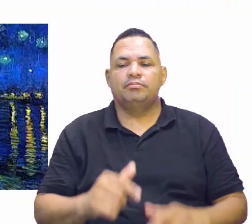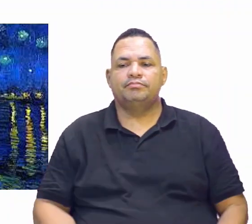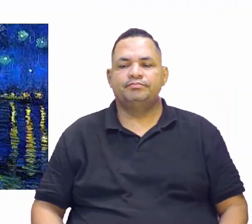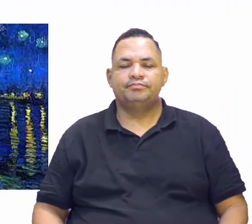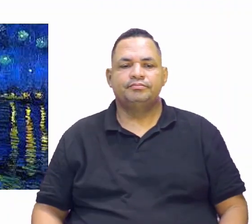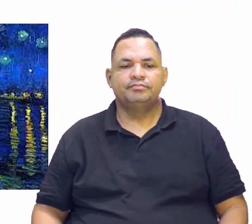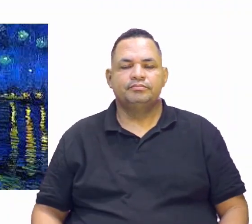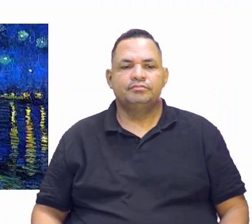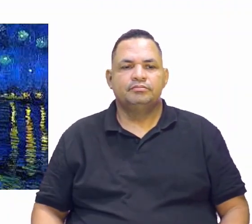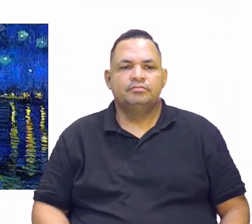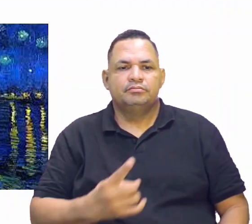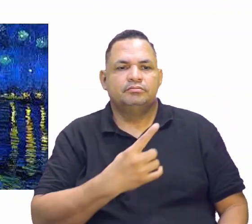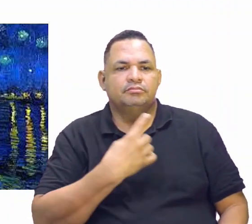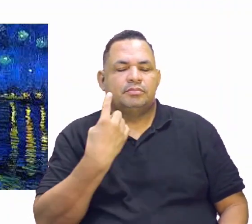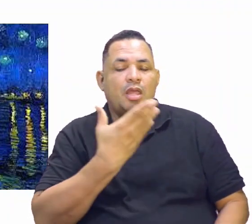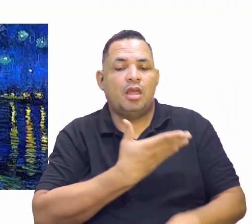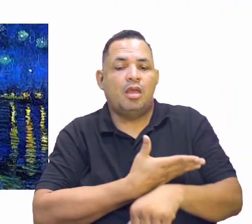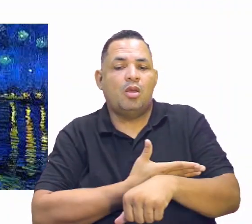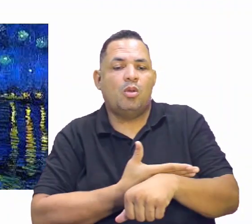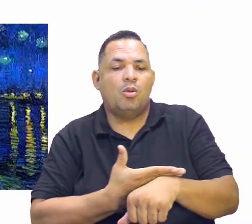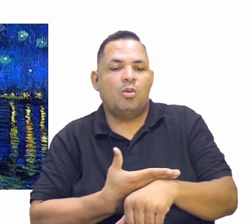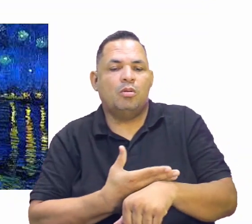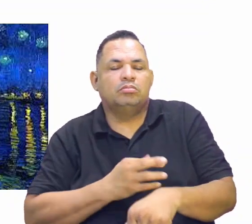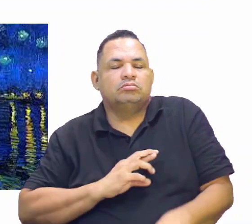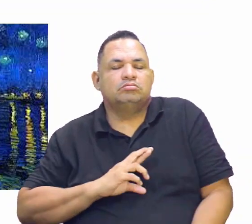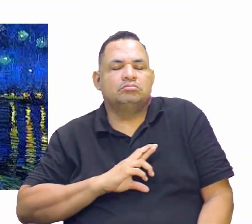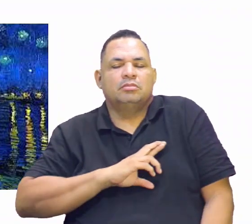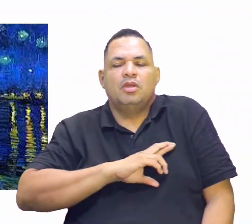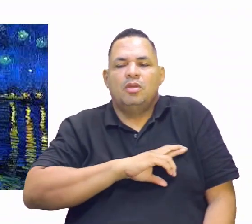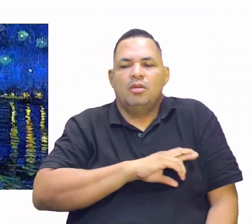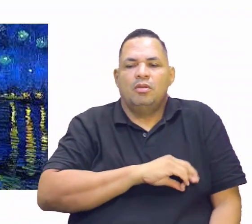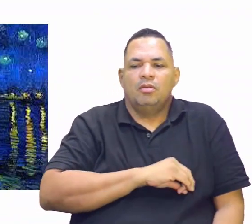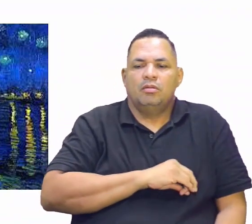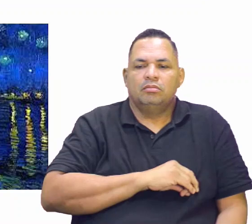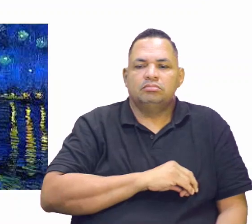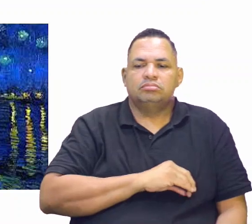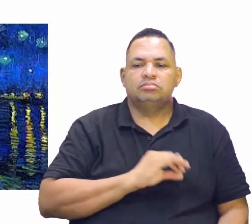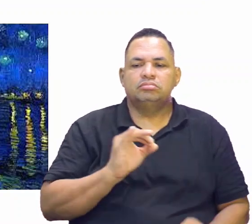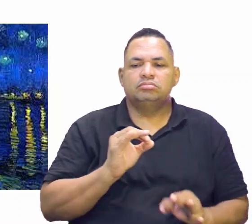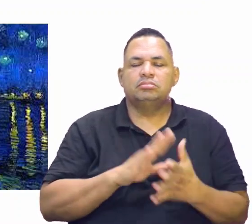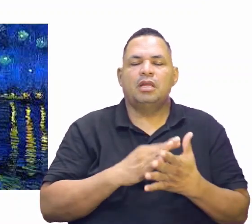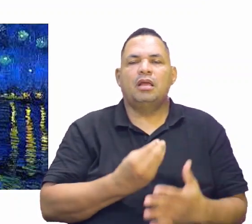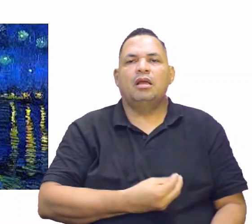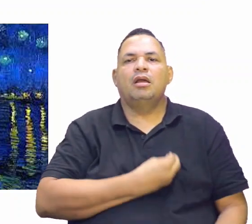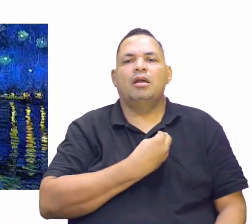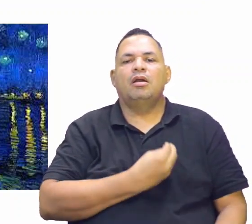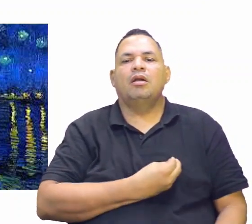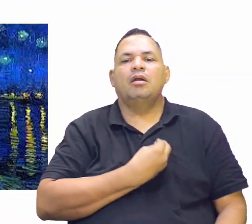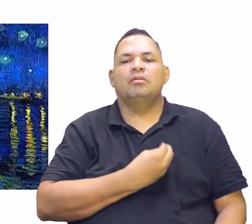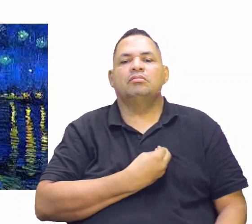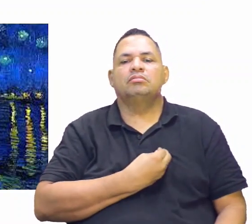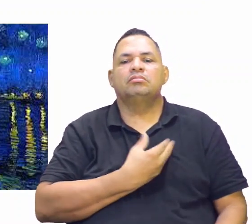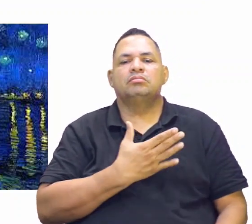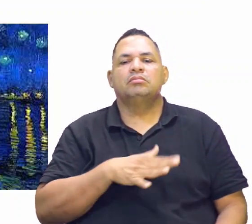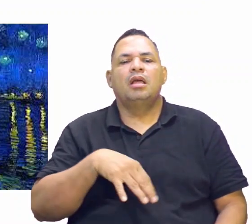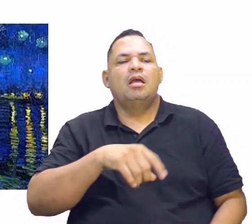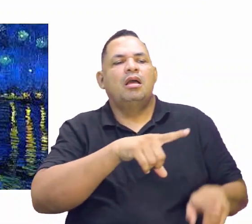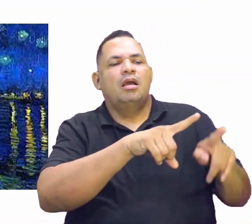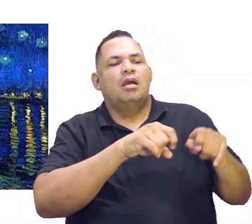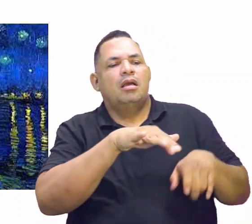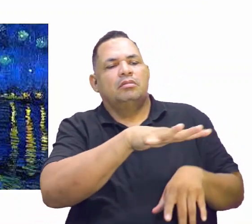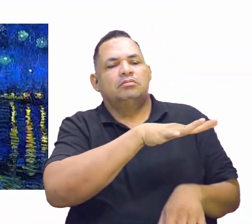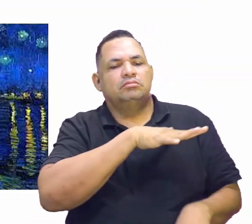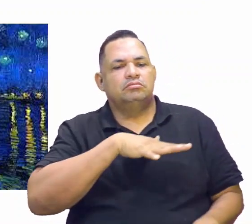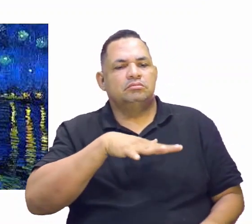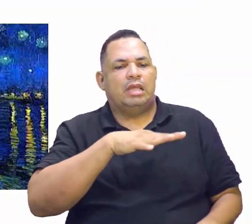De repente, nós estávamos acostumados com o romantismo, ou lá com aquela vida bucólica no campo, e